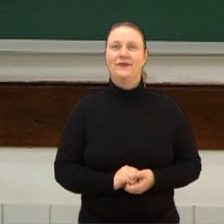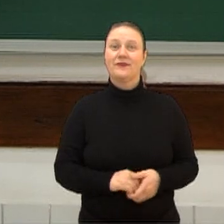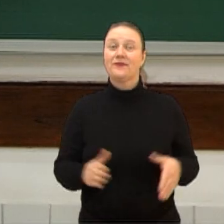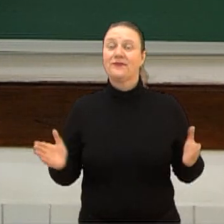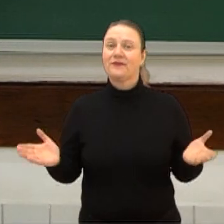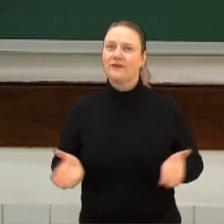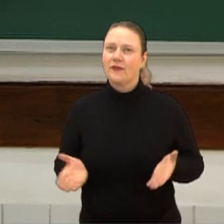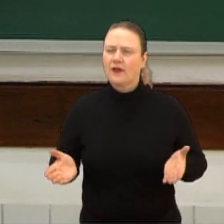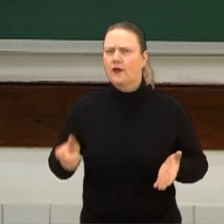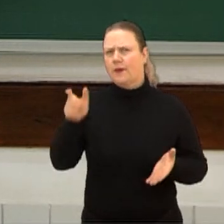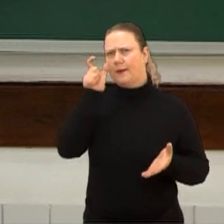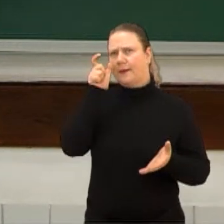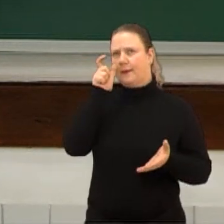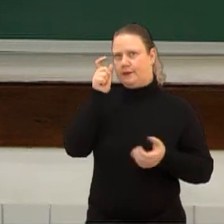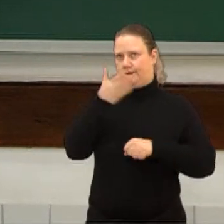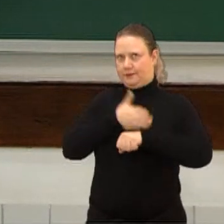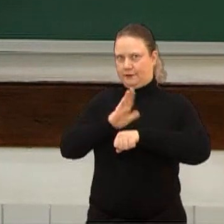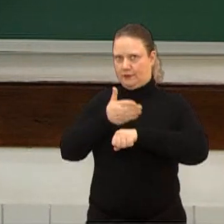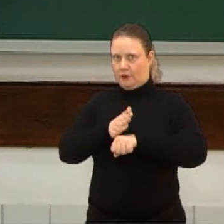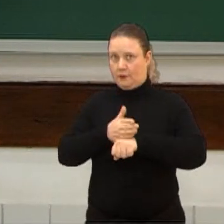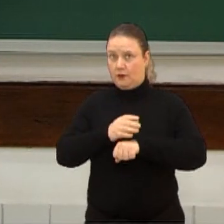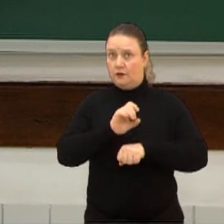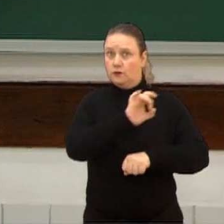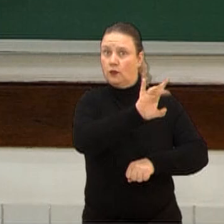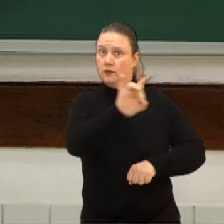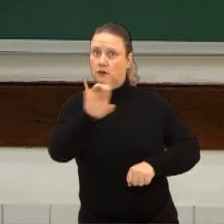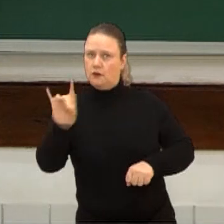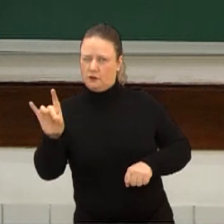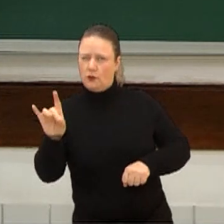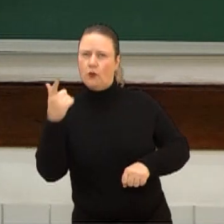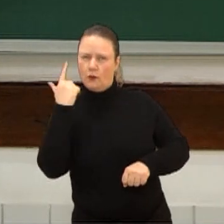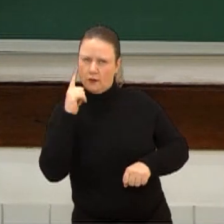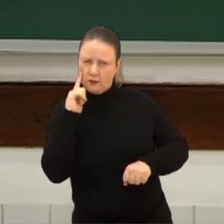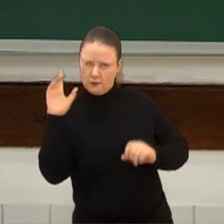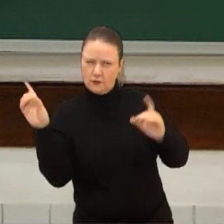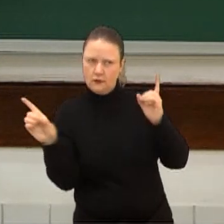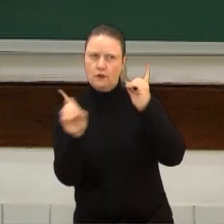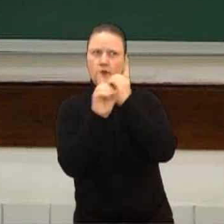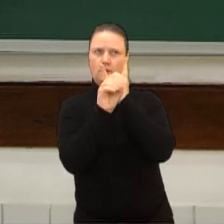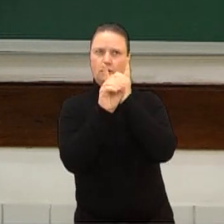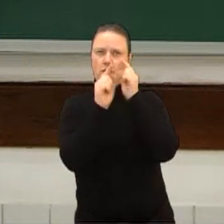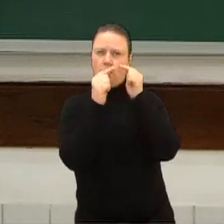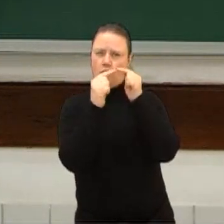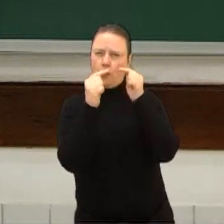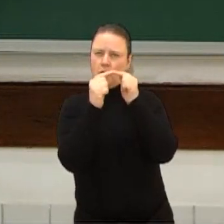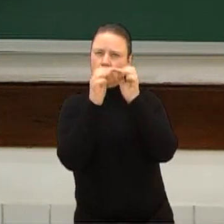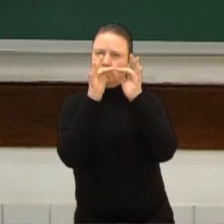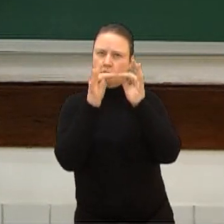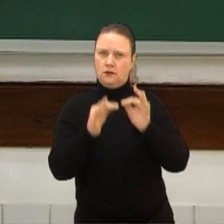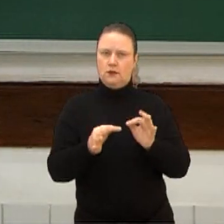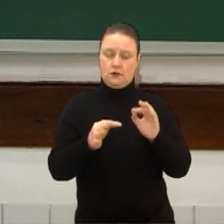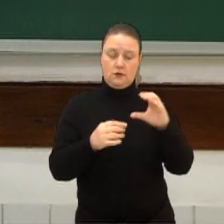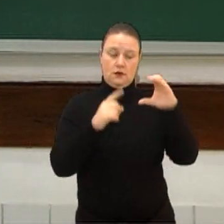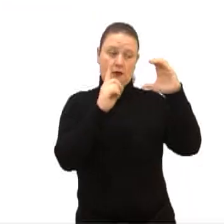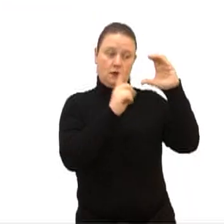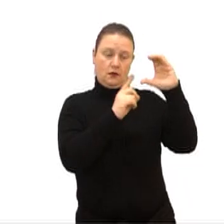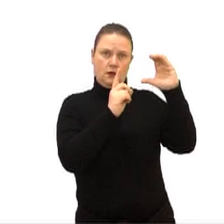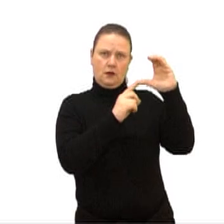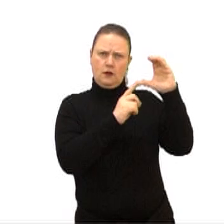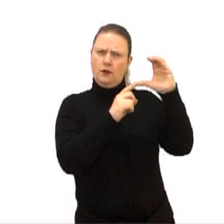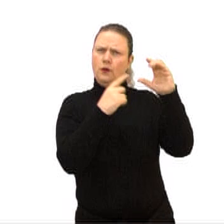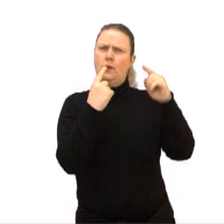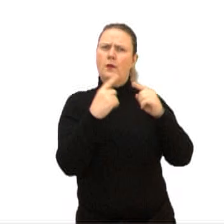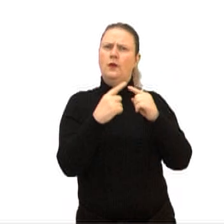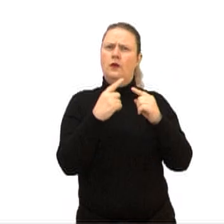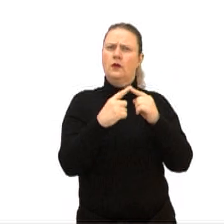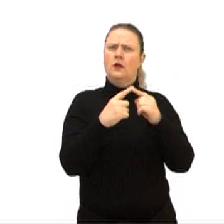Então, vamos ver a atividade, se vocês executaram de acordo. A atividade marcação como certa deve ser a letra C. Por que não